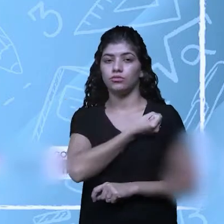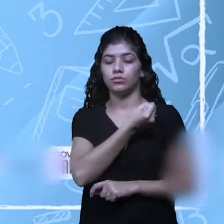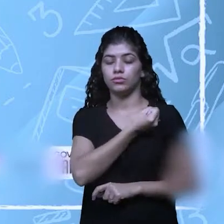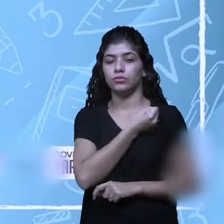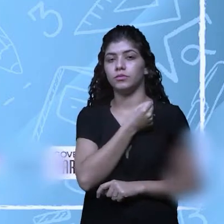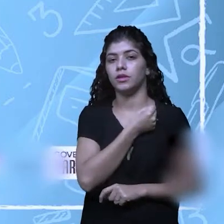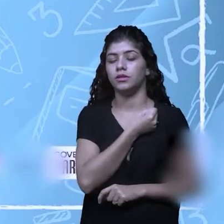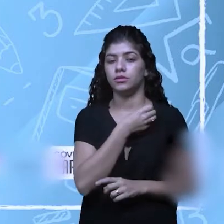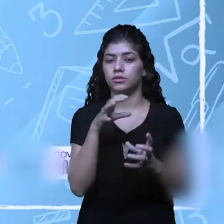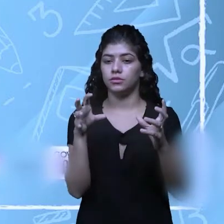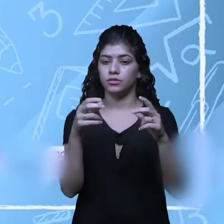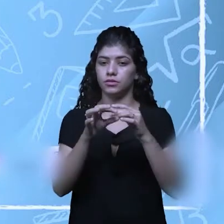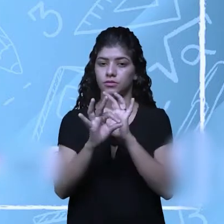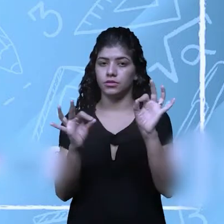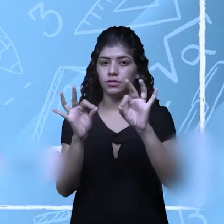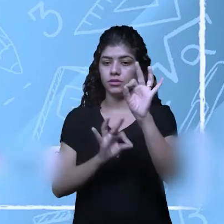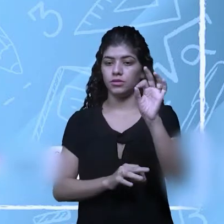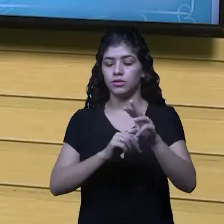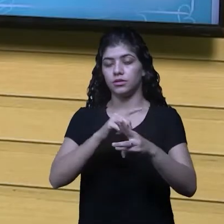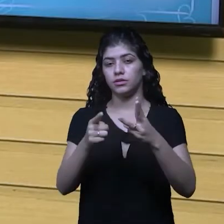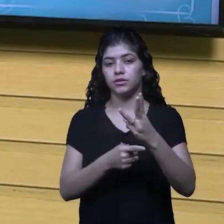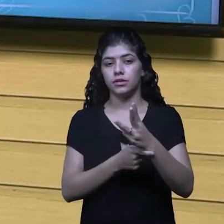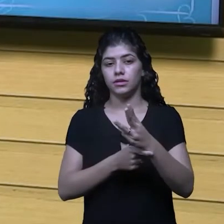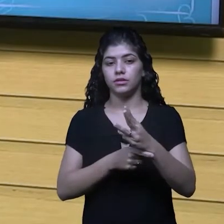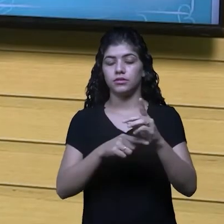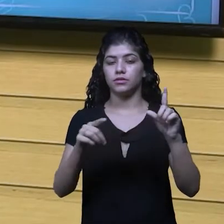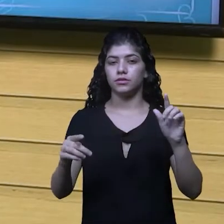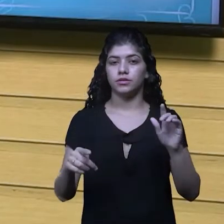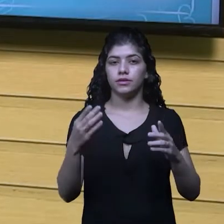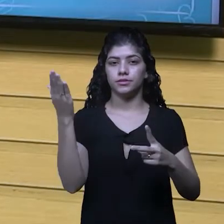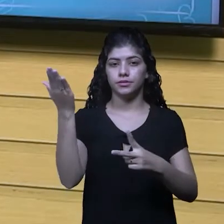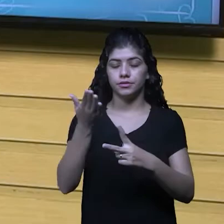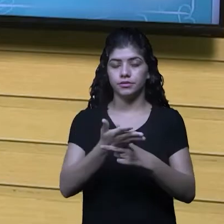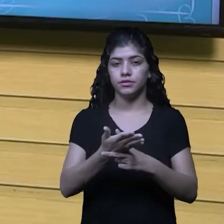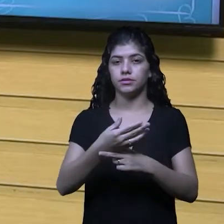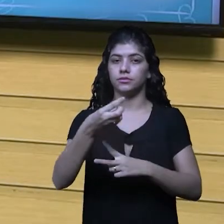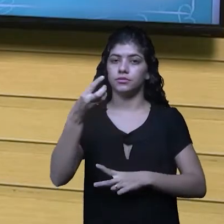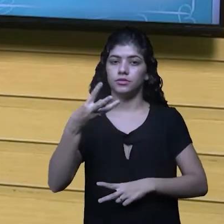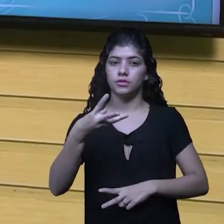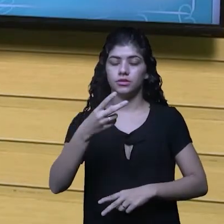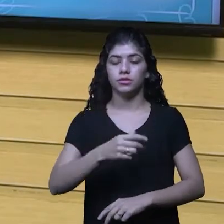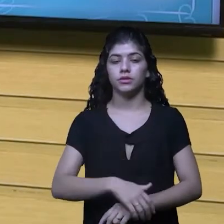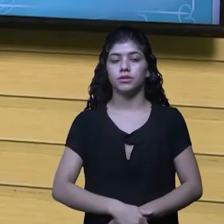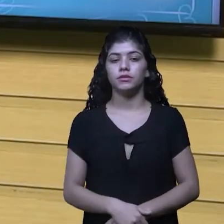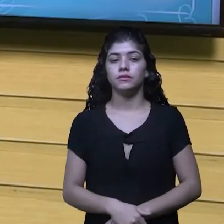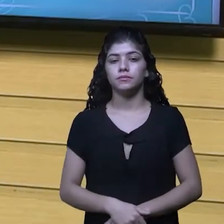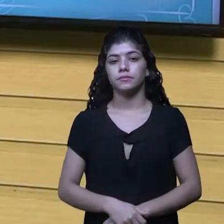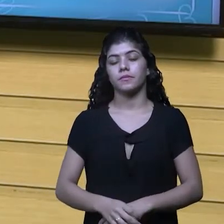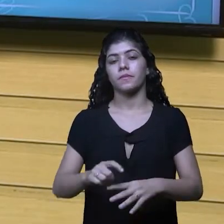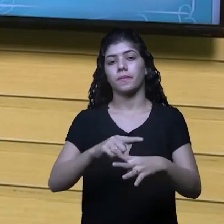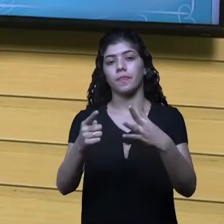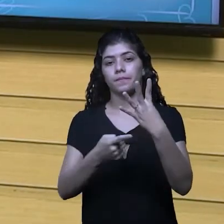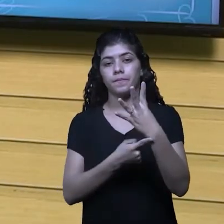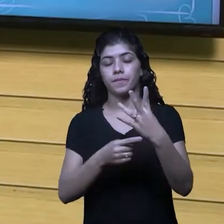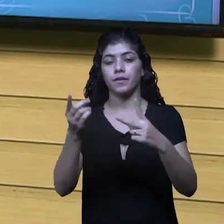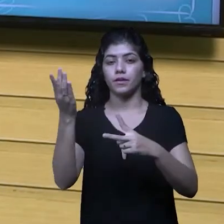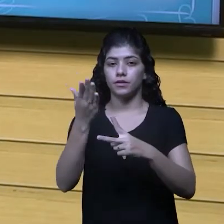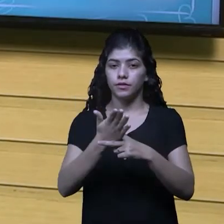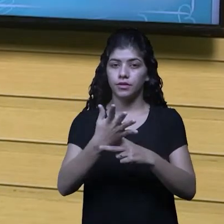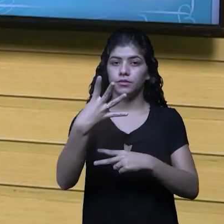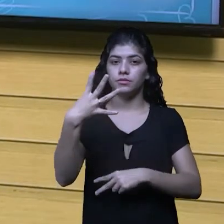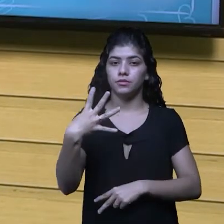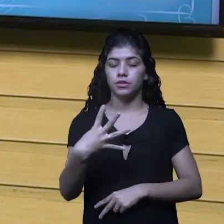de medições, ou seja, se você mediu 3 vezes, vai dividir esta soma desses valores por 3. Se mediu 4